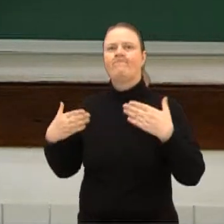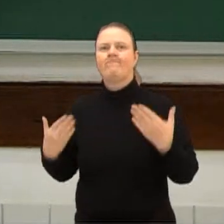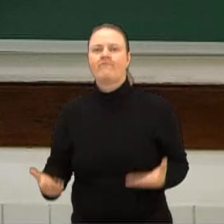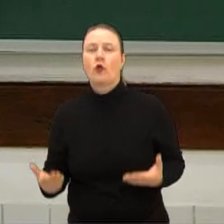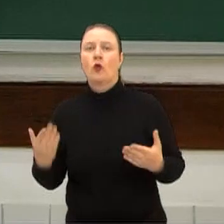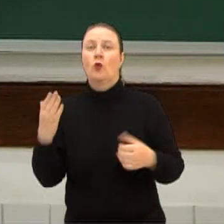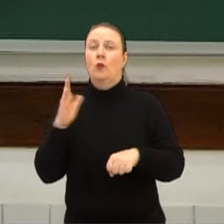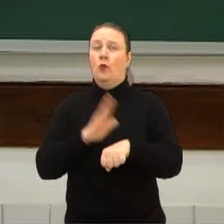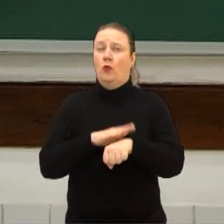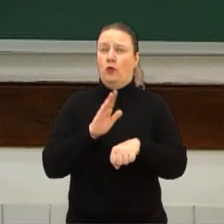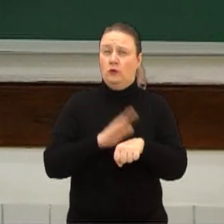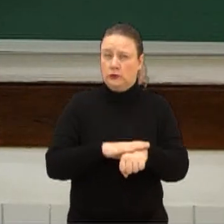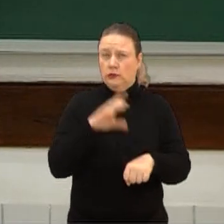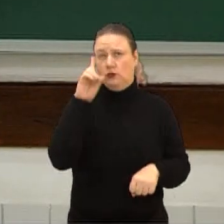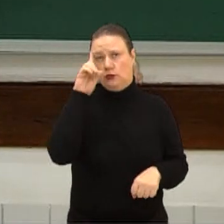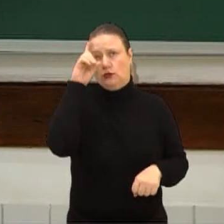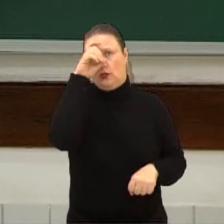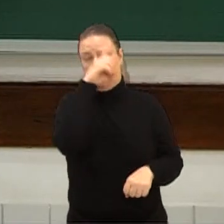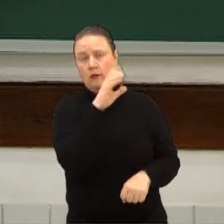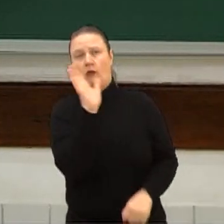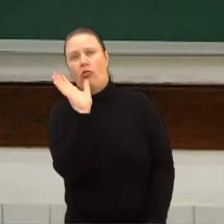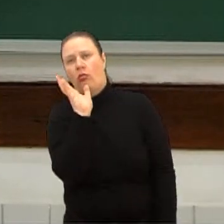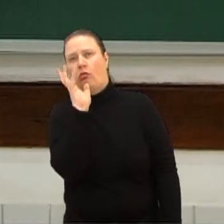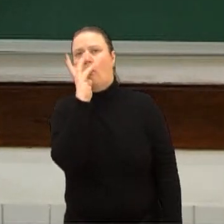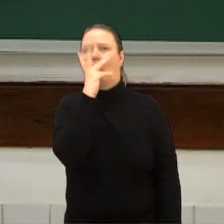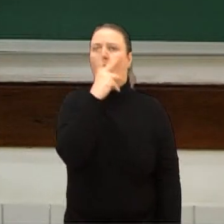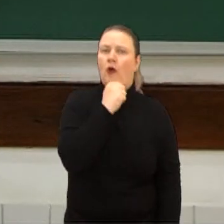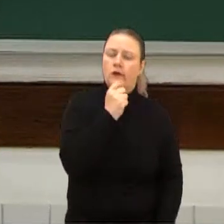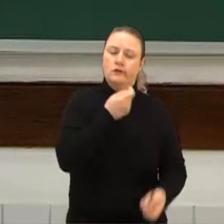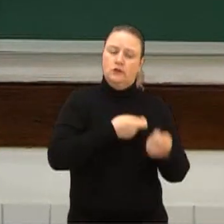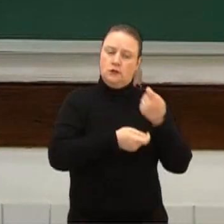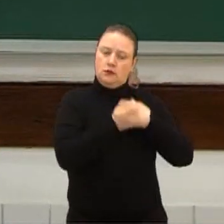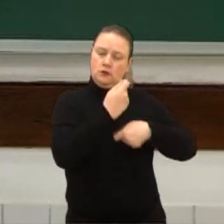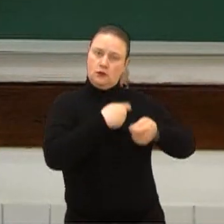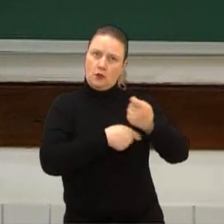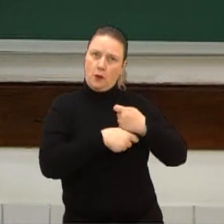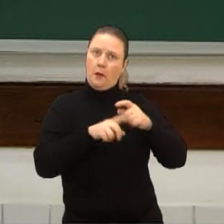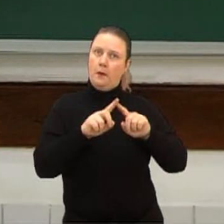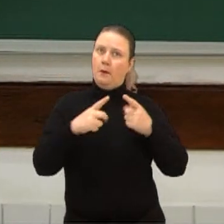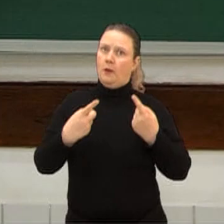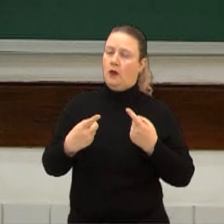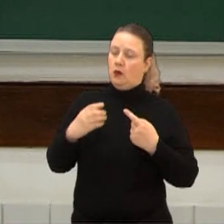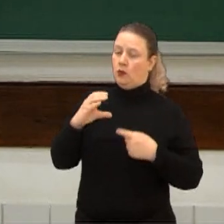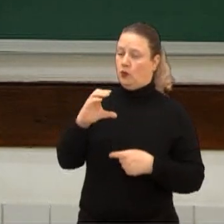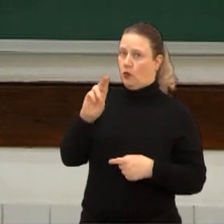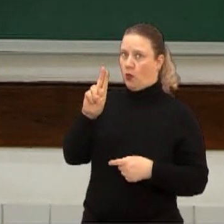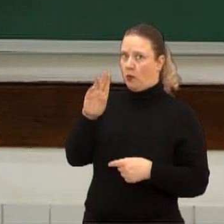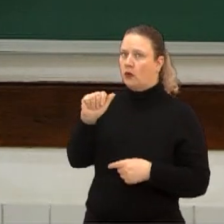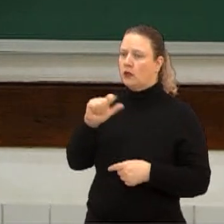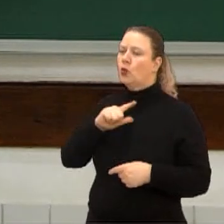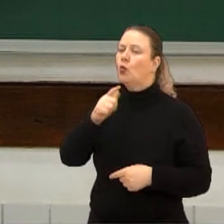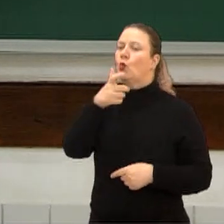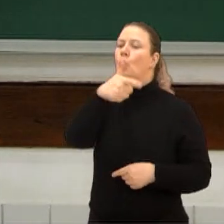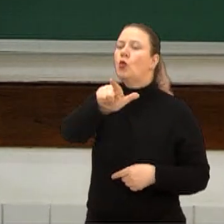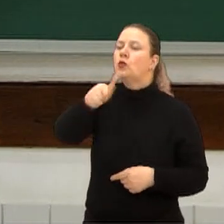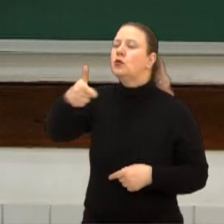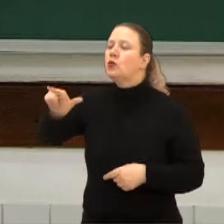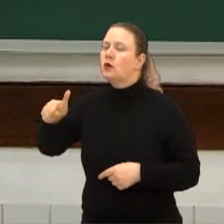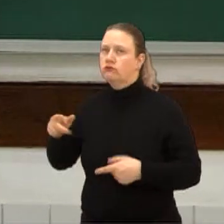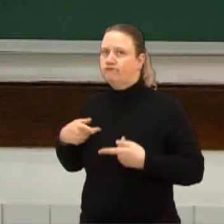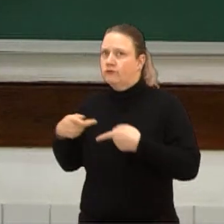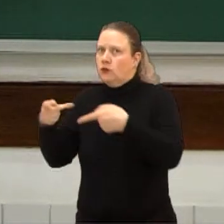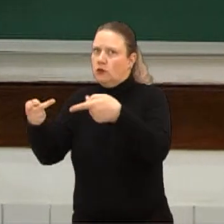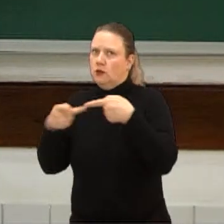entrasse num atraso econômico em alguns setores. Mas em outros setores, Cuba se destaca muito. Aspecto turístico, há